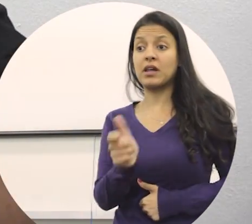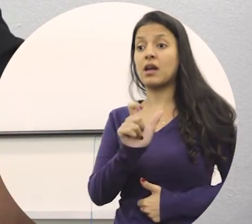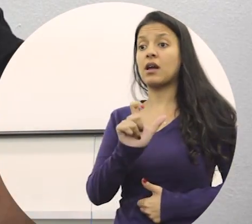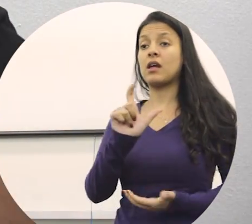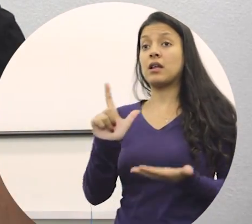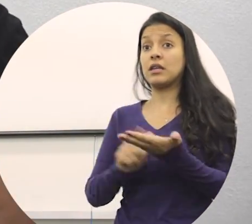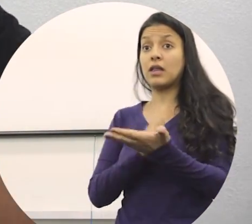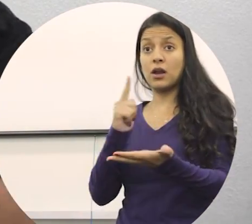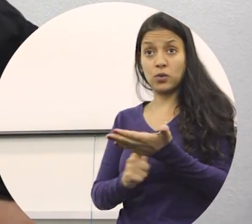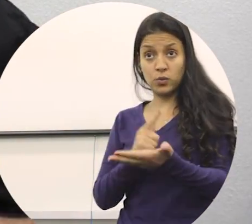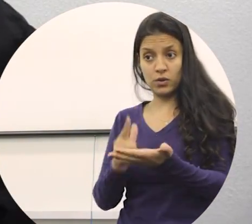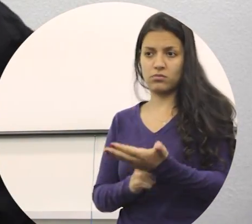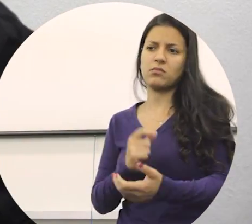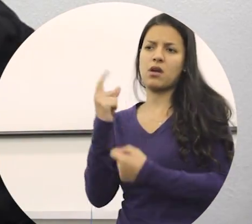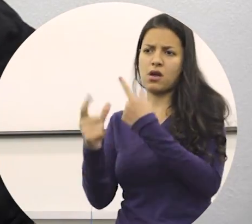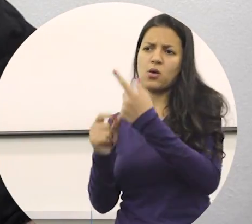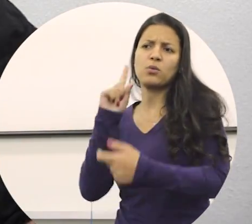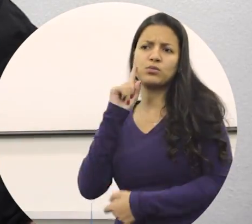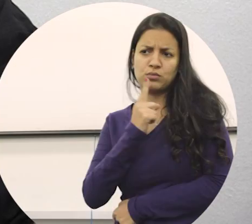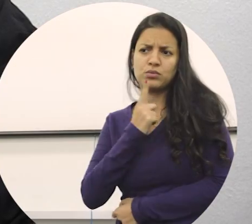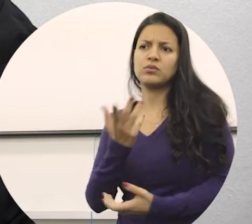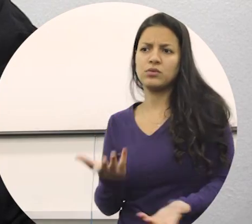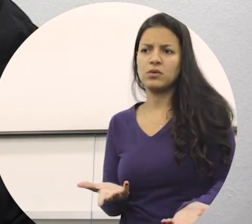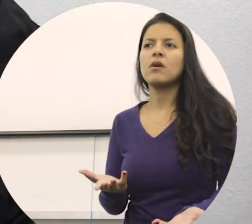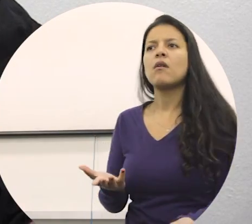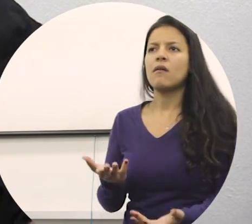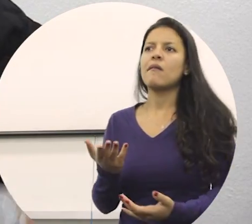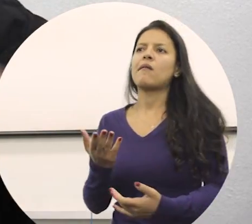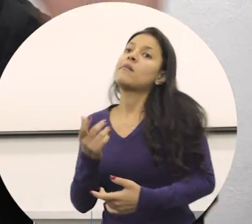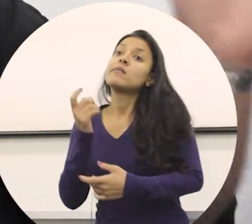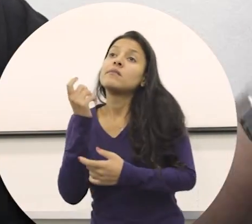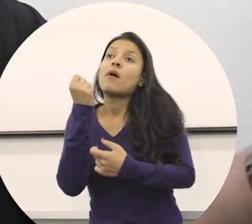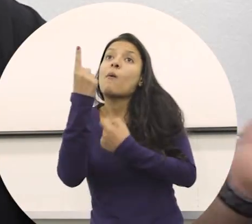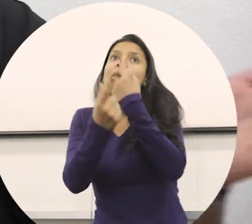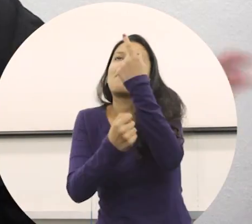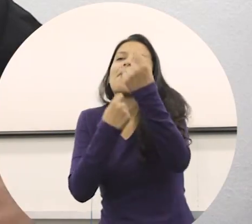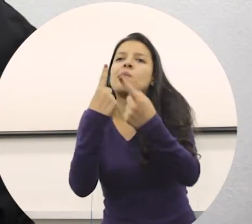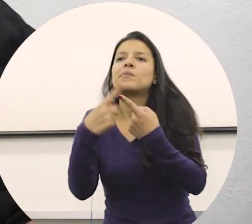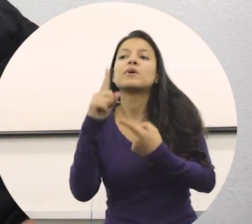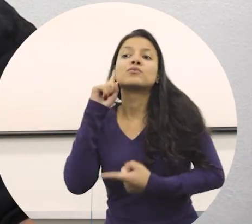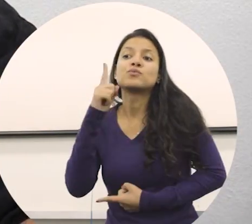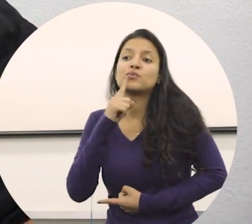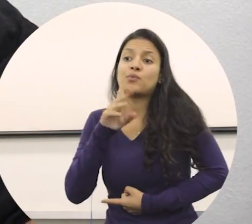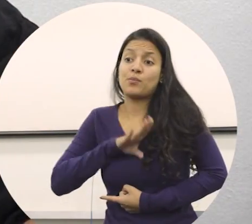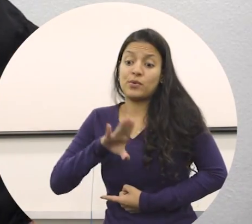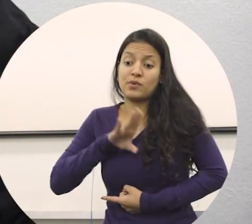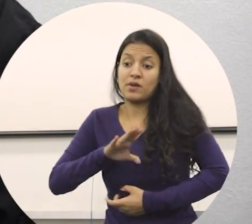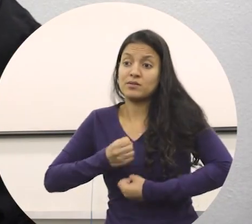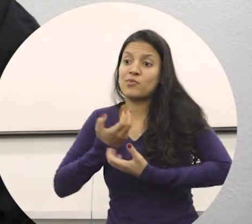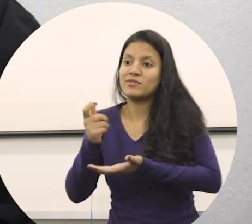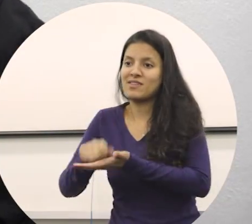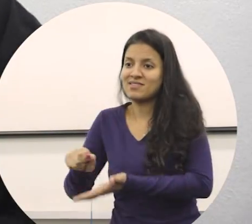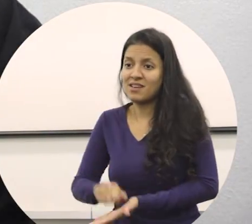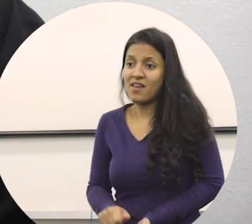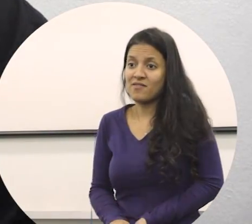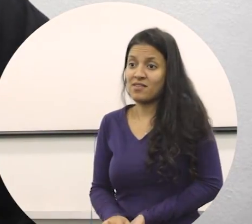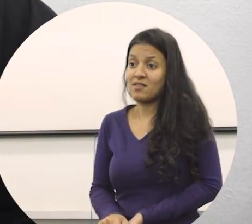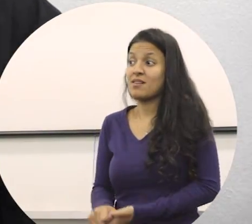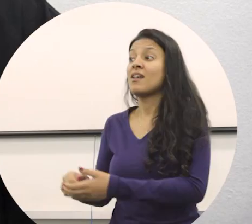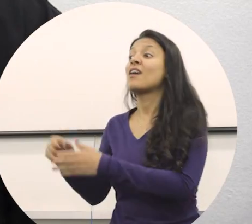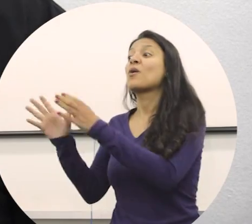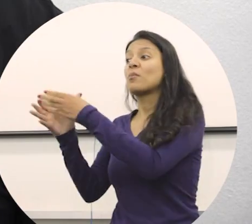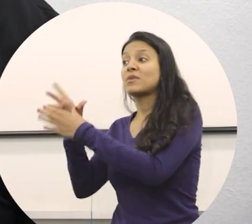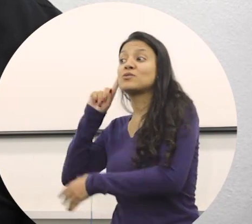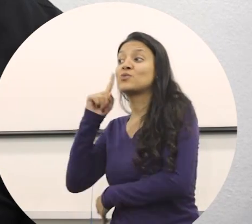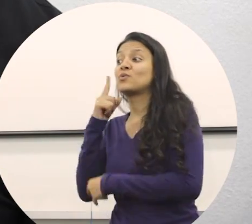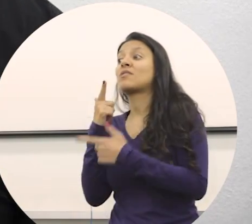lógico, são casos específicos, mas que fazem poesia em português também. São muito criticados por muita gente da comunidade surda, mas eles são pessoas da comunidade surda